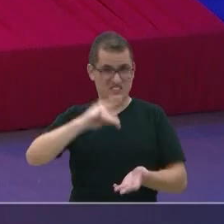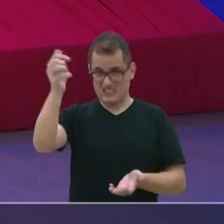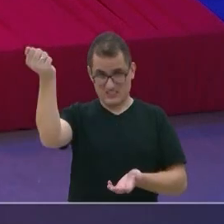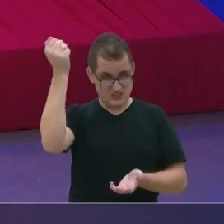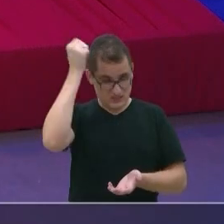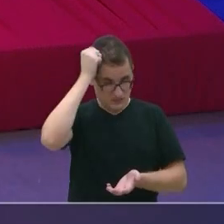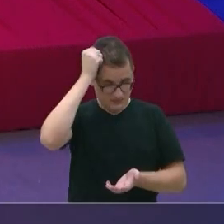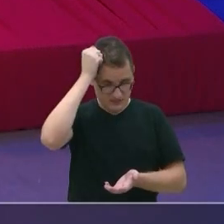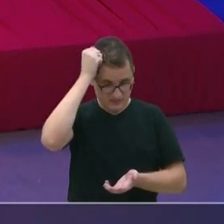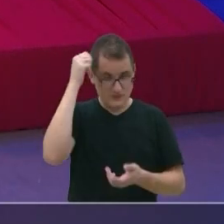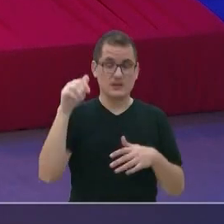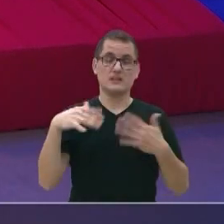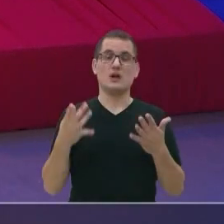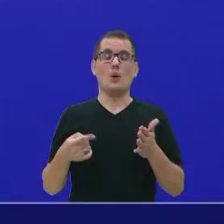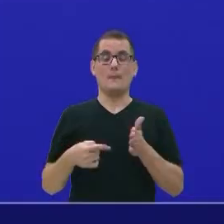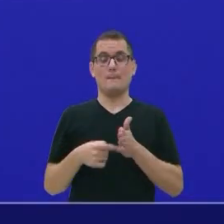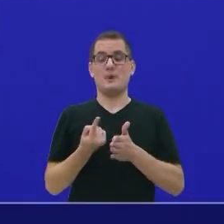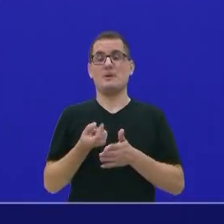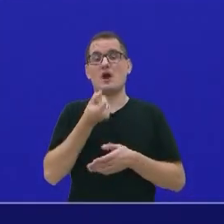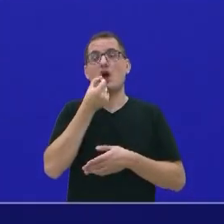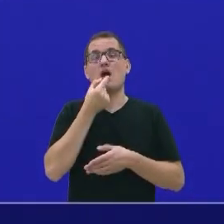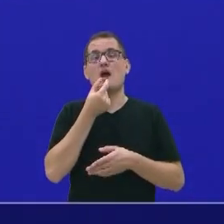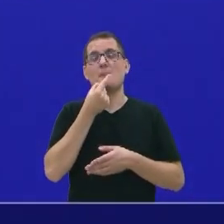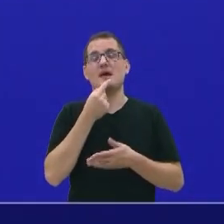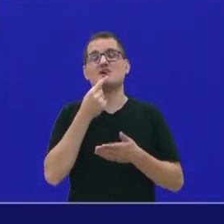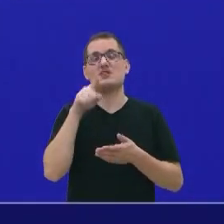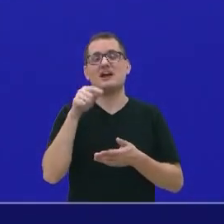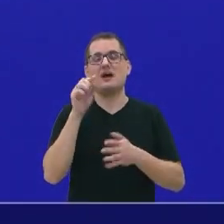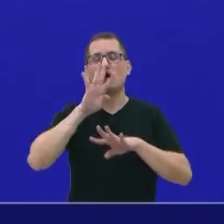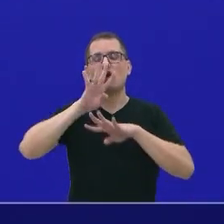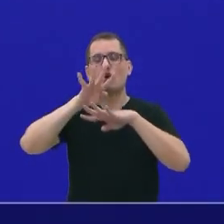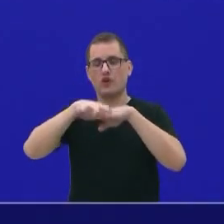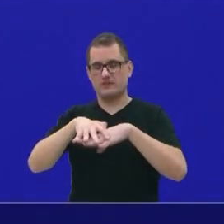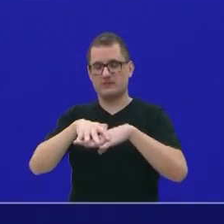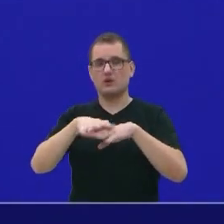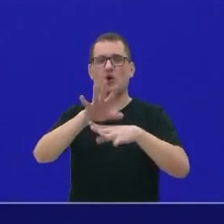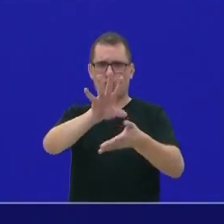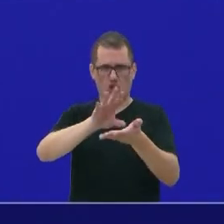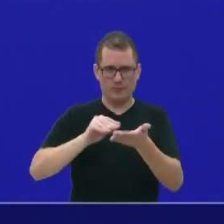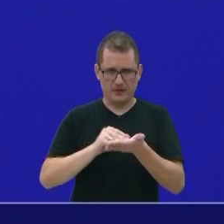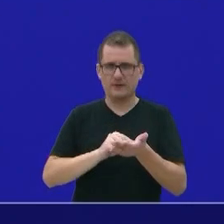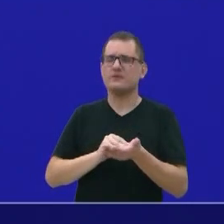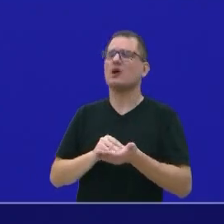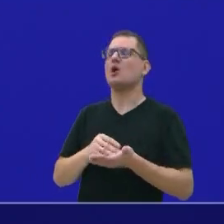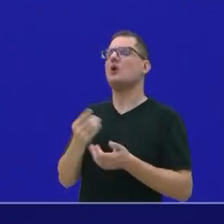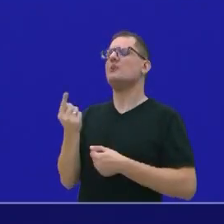o primeiro remédio é a confissão. Diga comigo: o primeiro remédio,